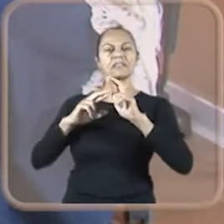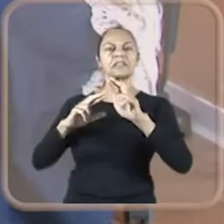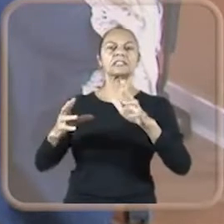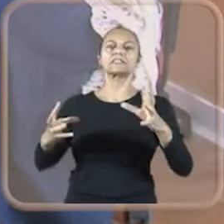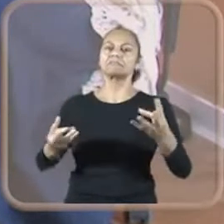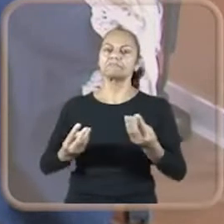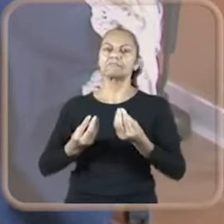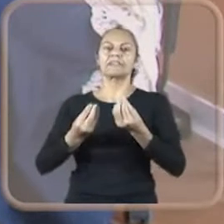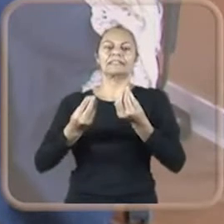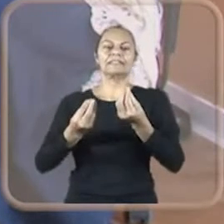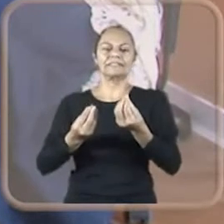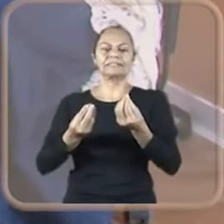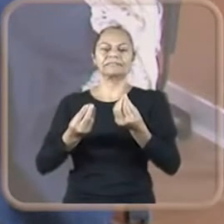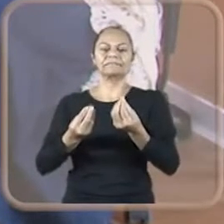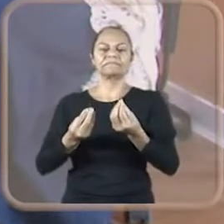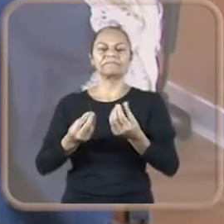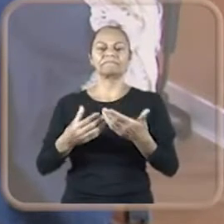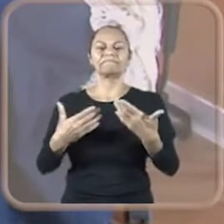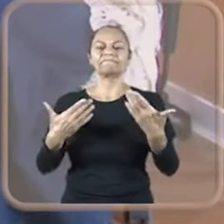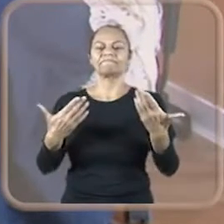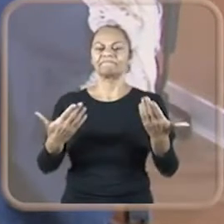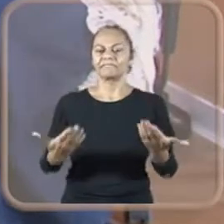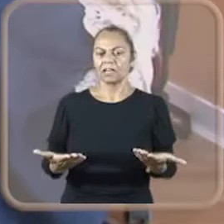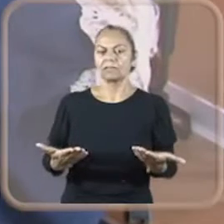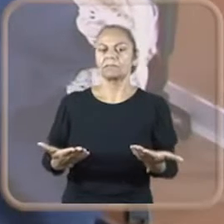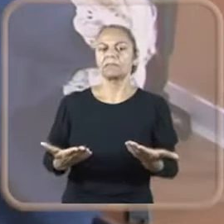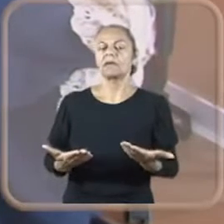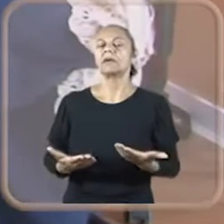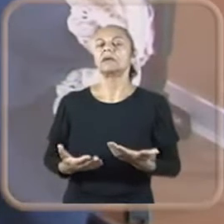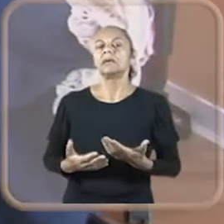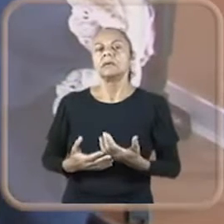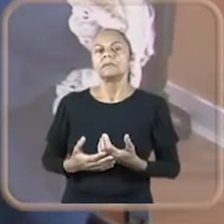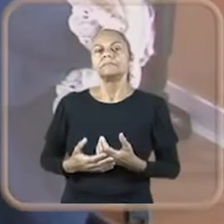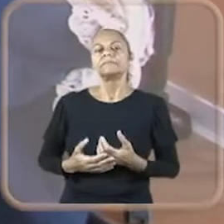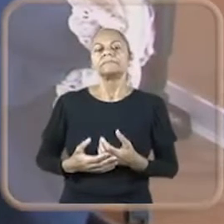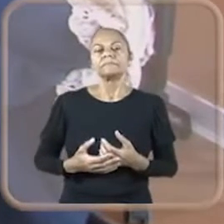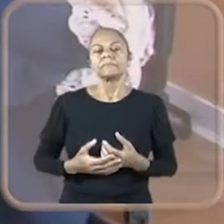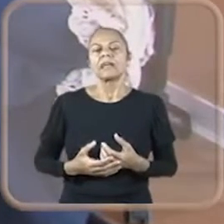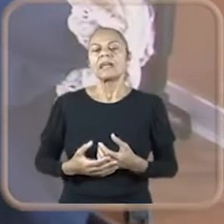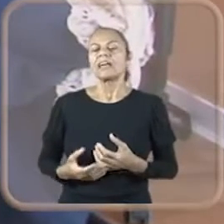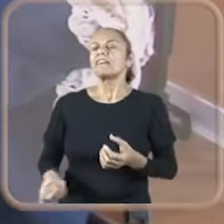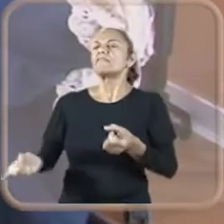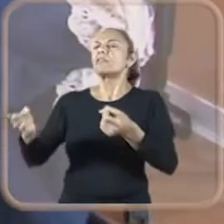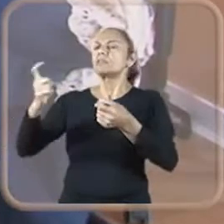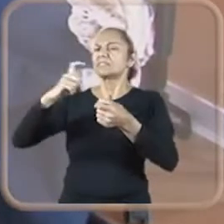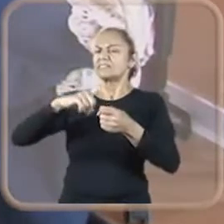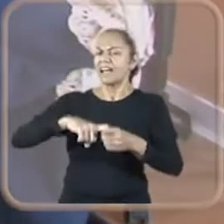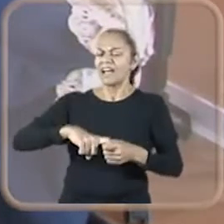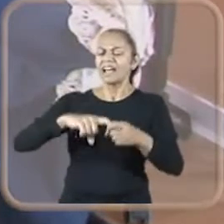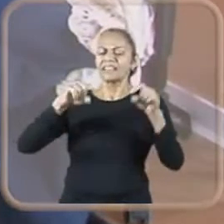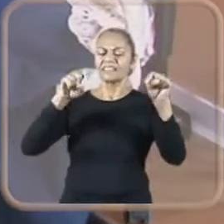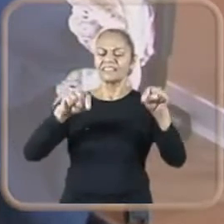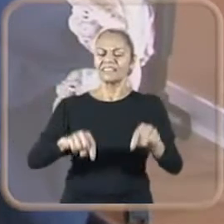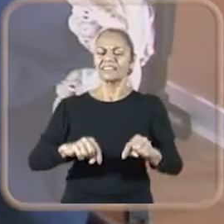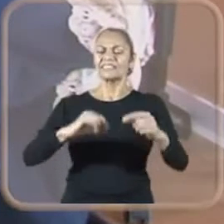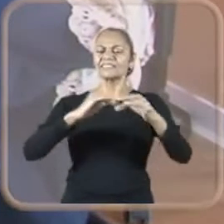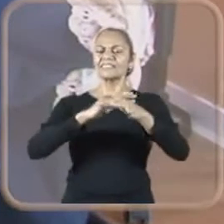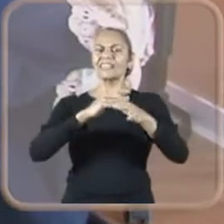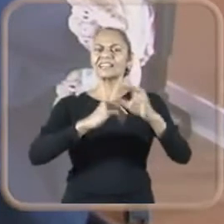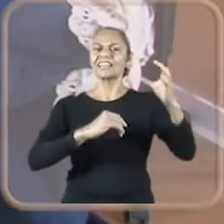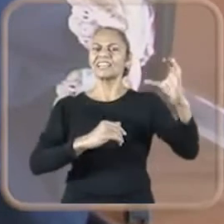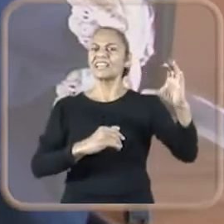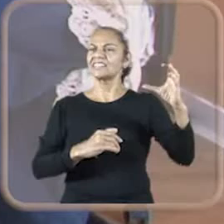com qualidade. A implementação desse projeto, doutora, tem tudo a ver com a nova gestão da cidade, de trazer esse